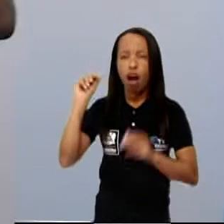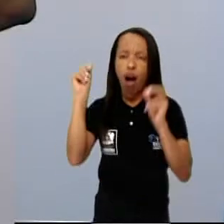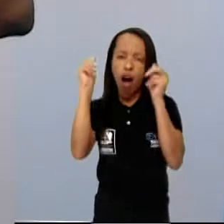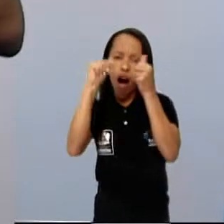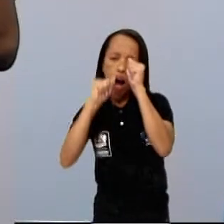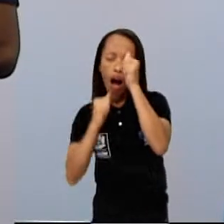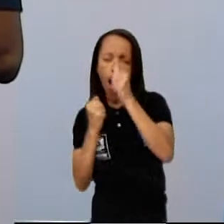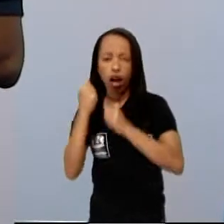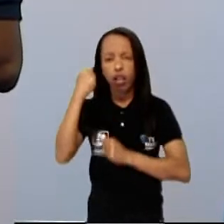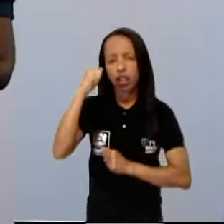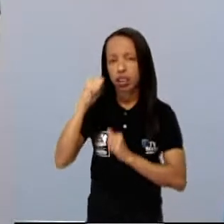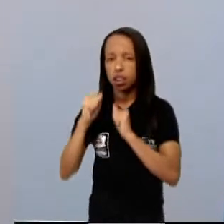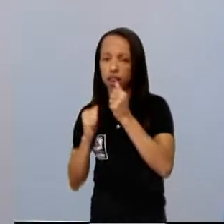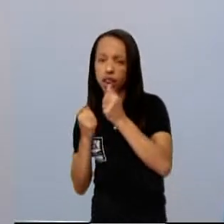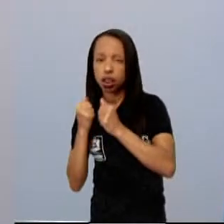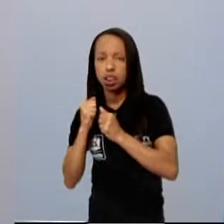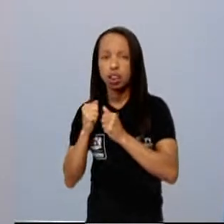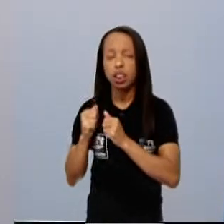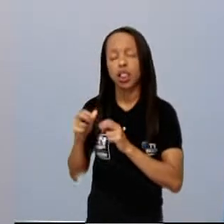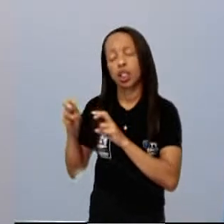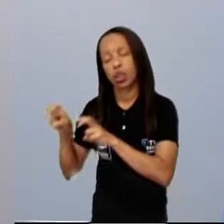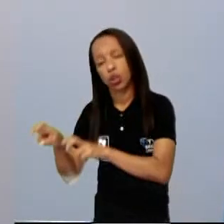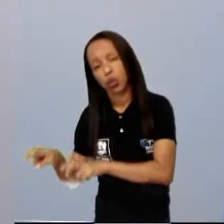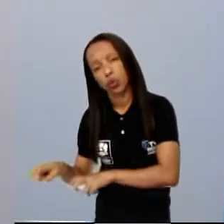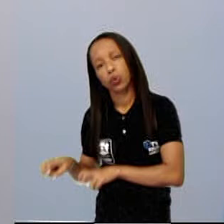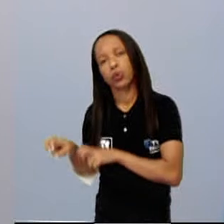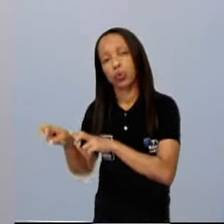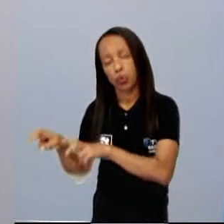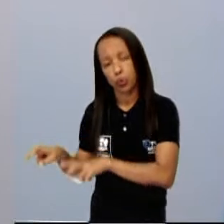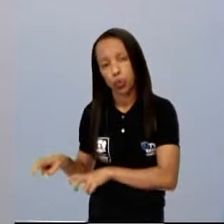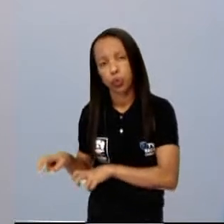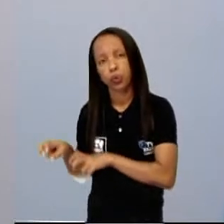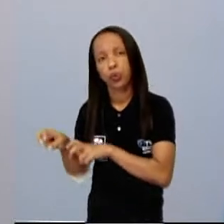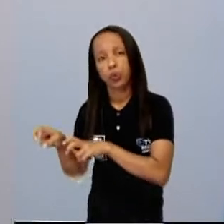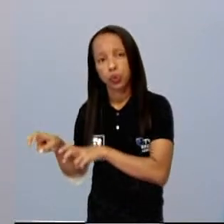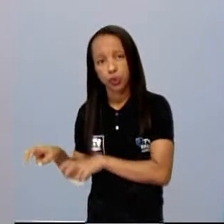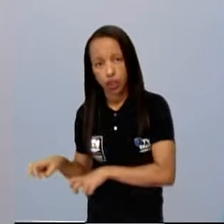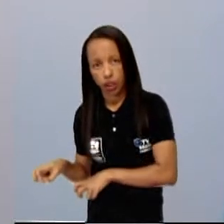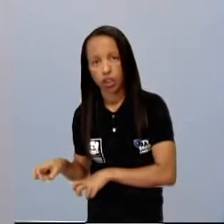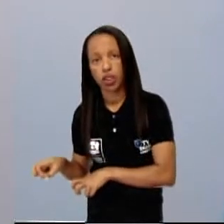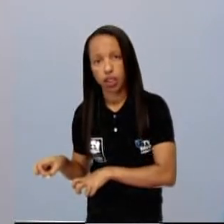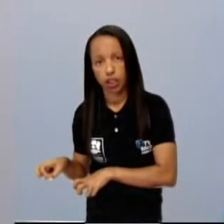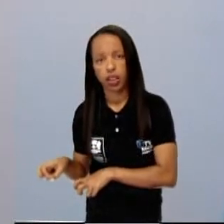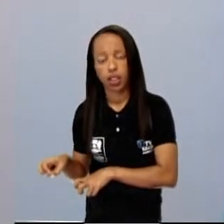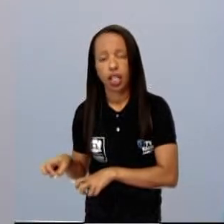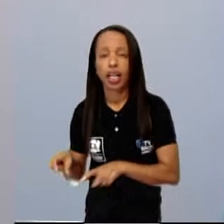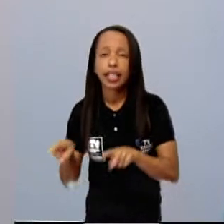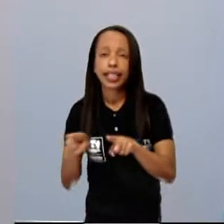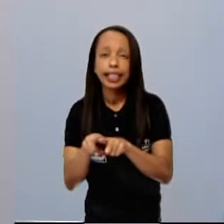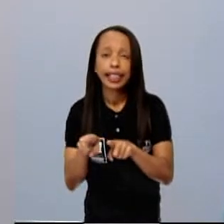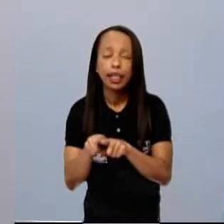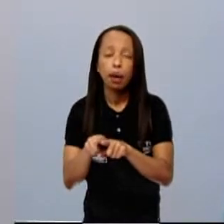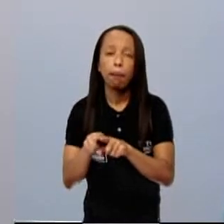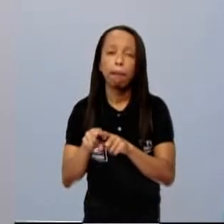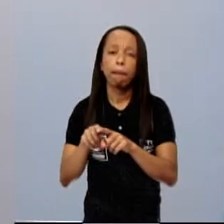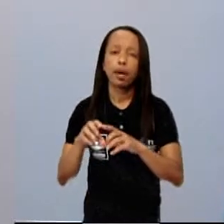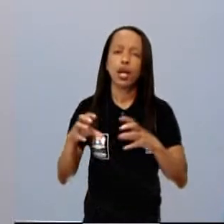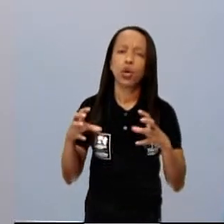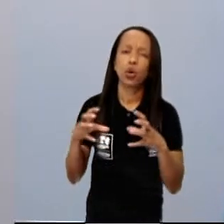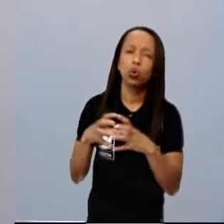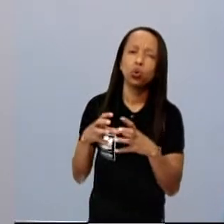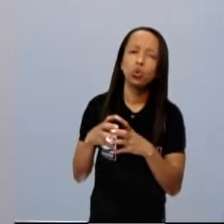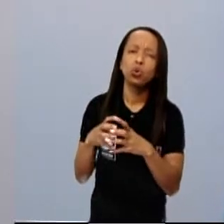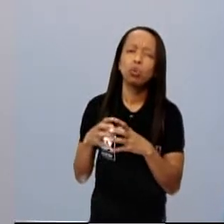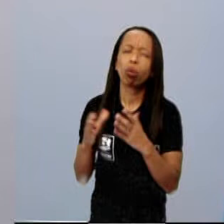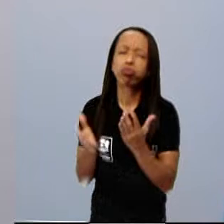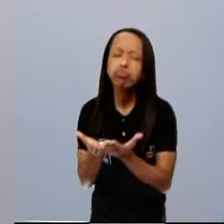os camponeses, o serviço agrícola, tá certo? E o grupo que era menos, que era o mais